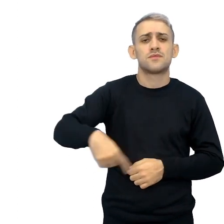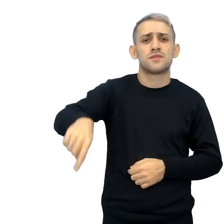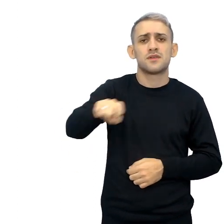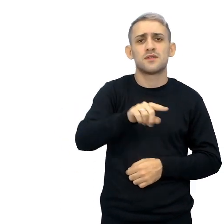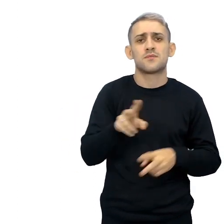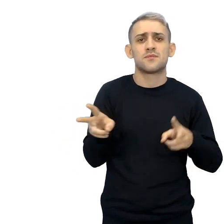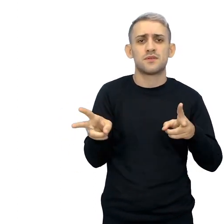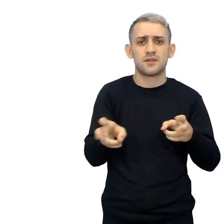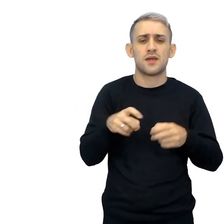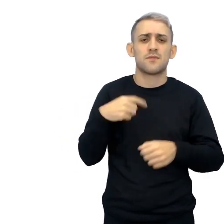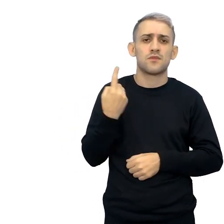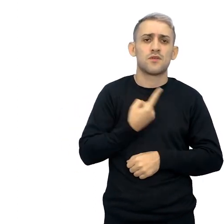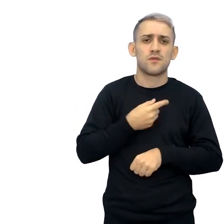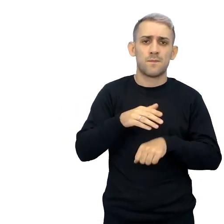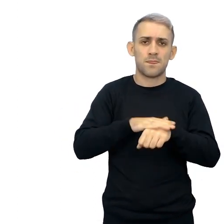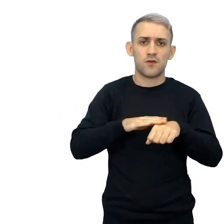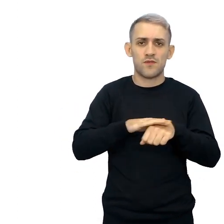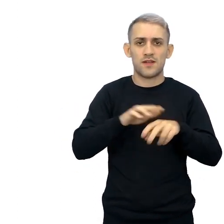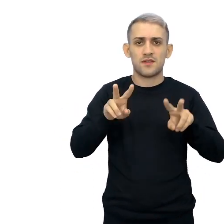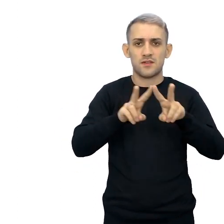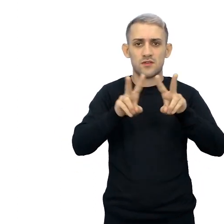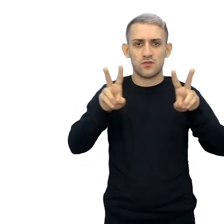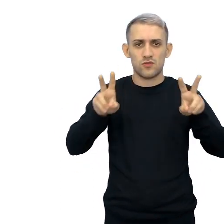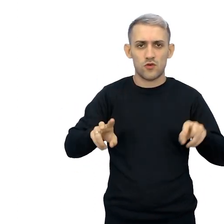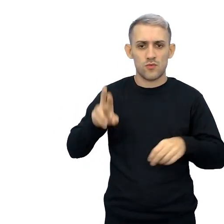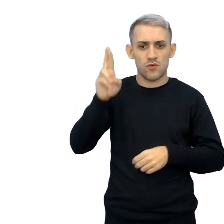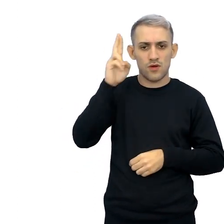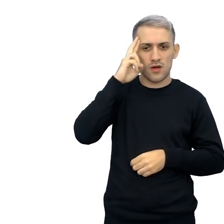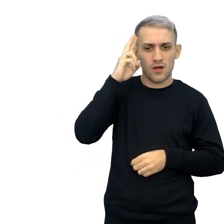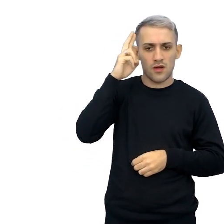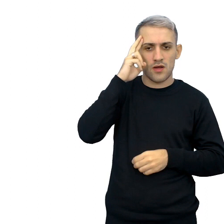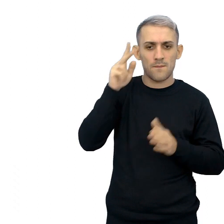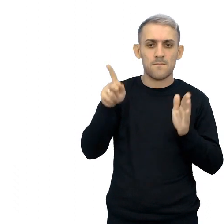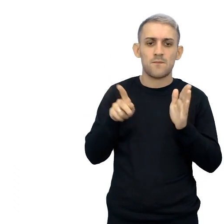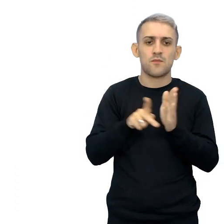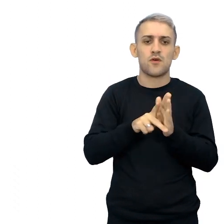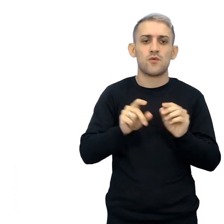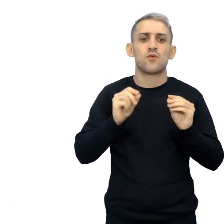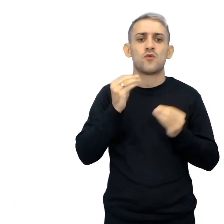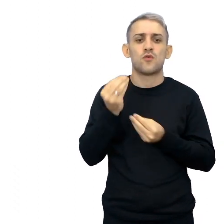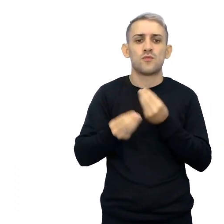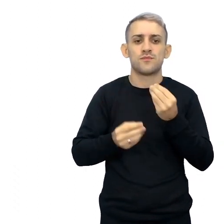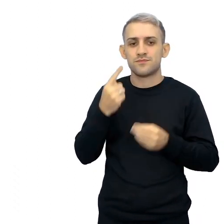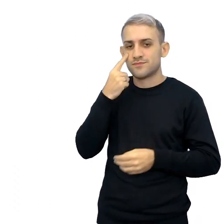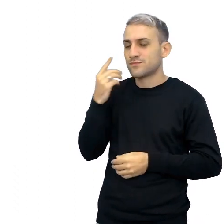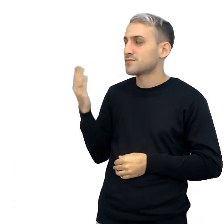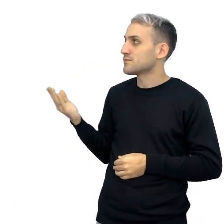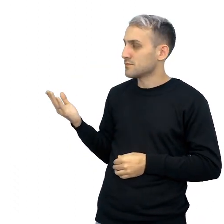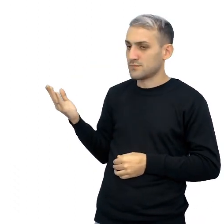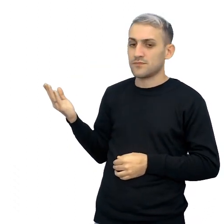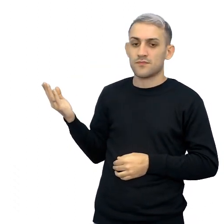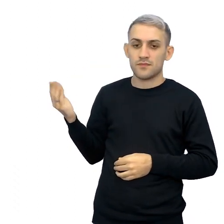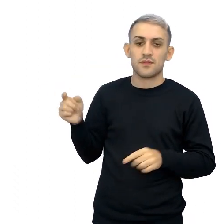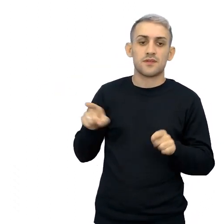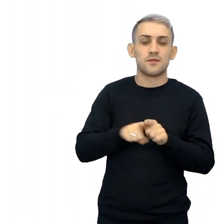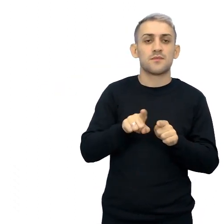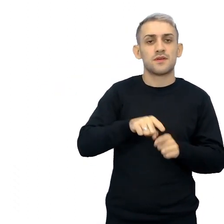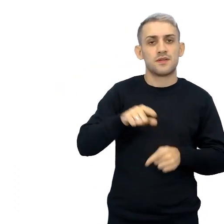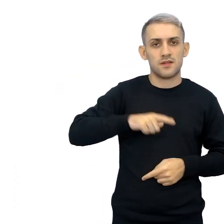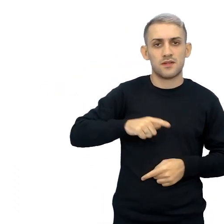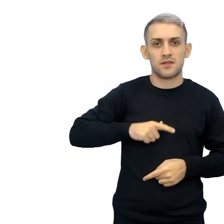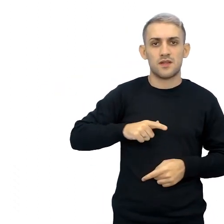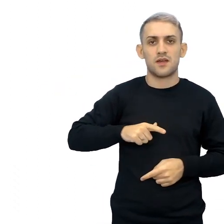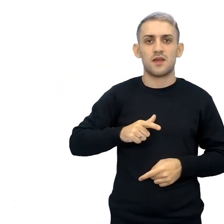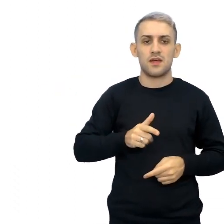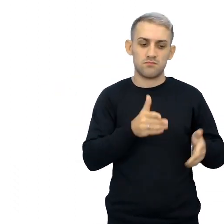fala bastante no raciocínio temporal de sucessão, né? E eu já trouxe um pouquinho desse